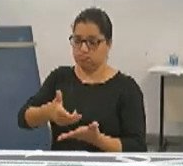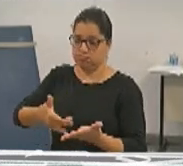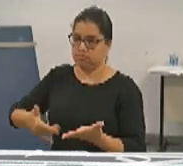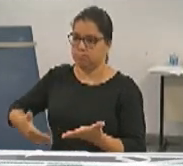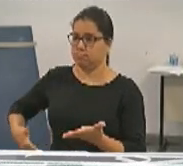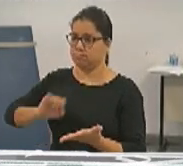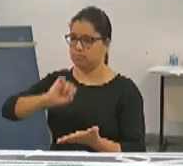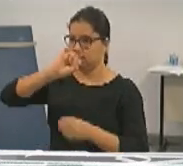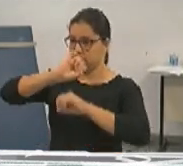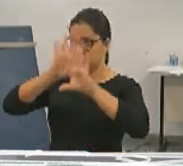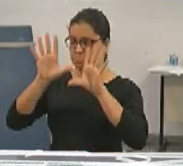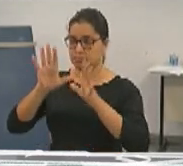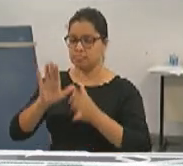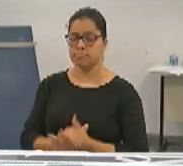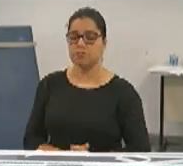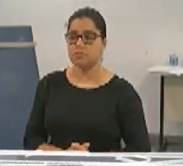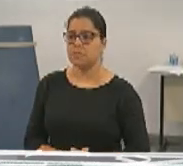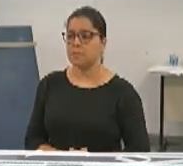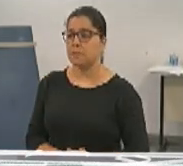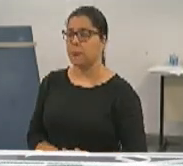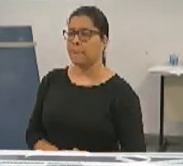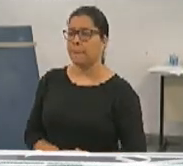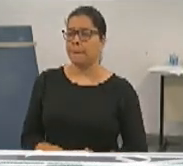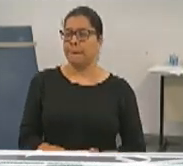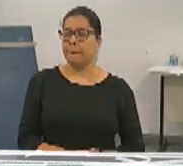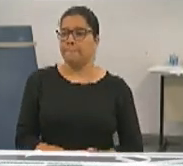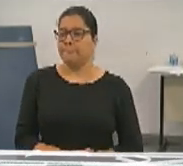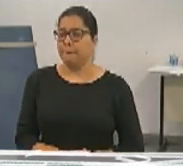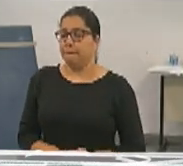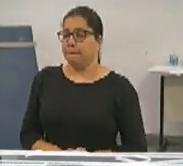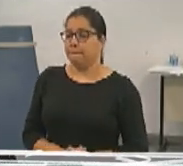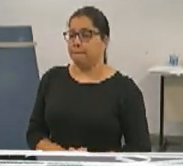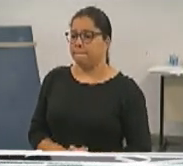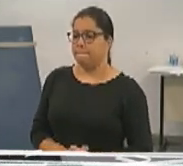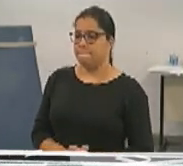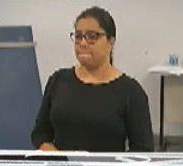O senhor tem 2 minutos para a réplica.